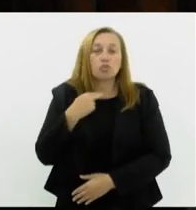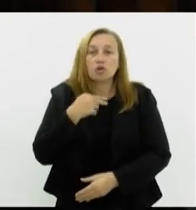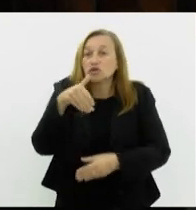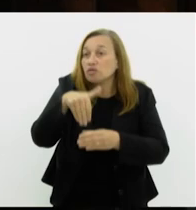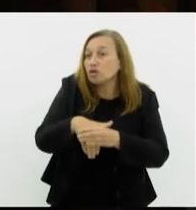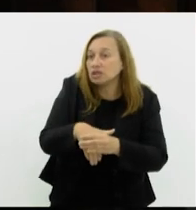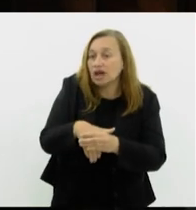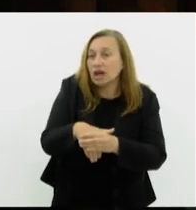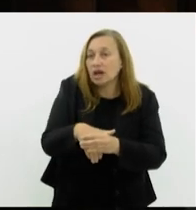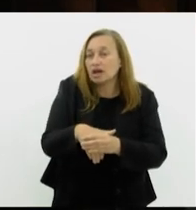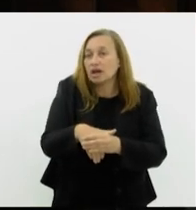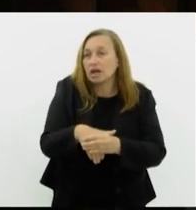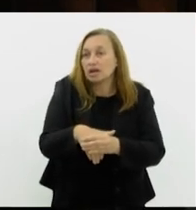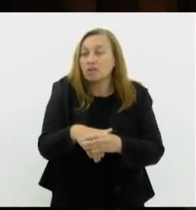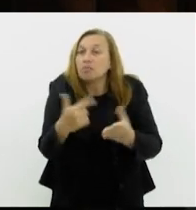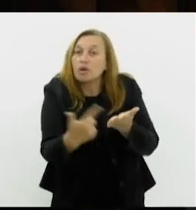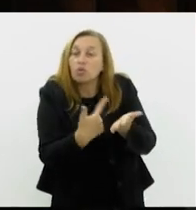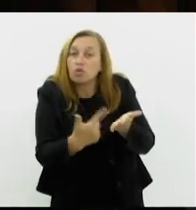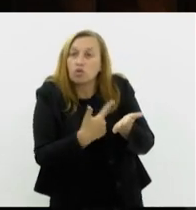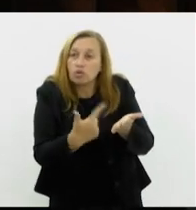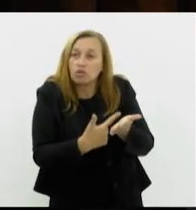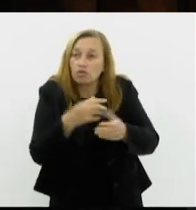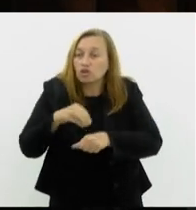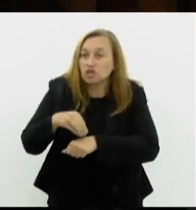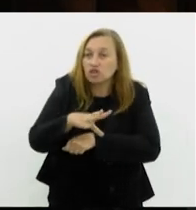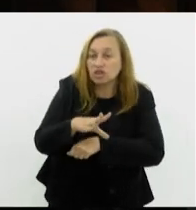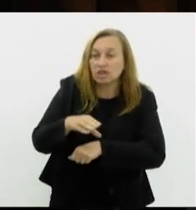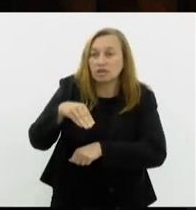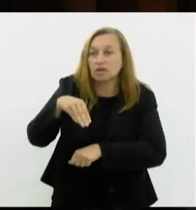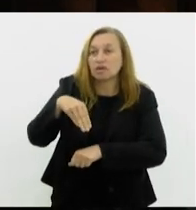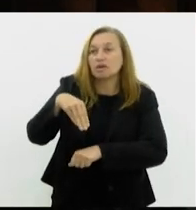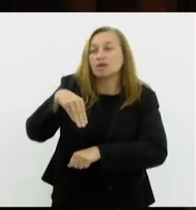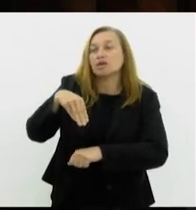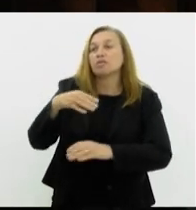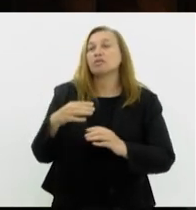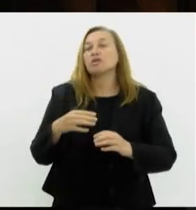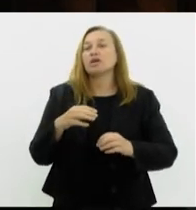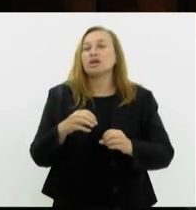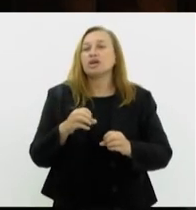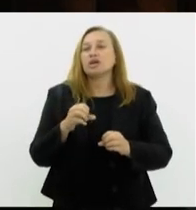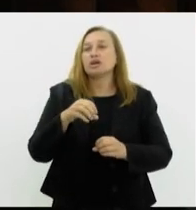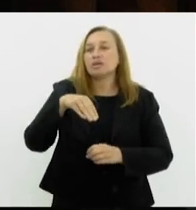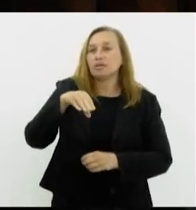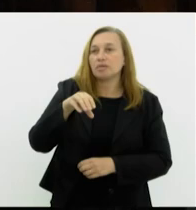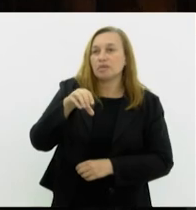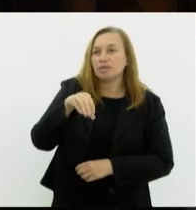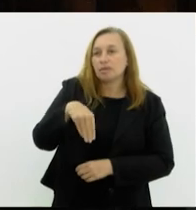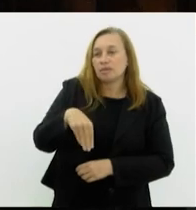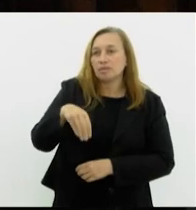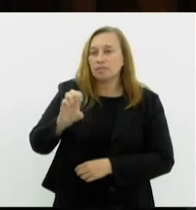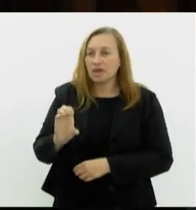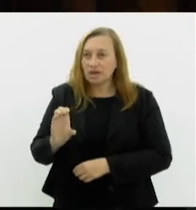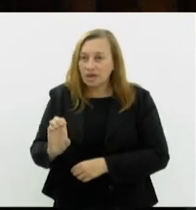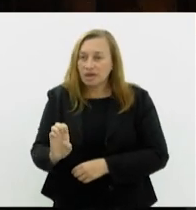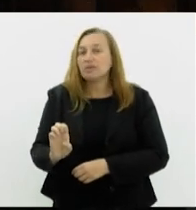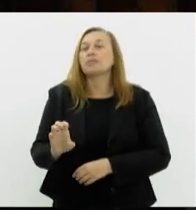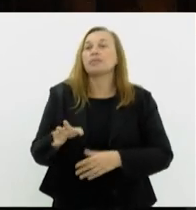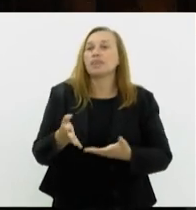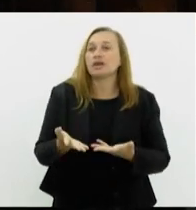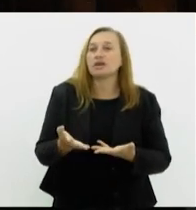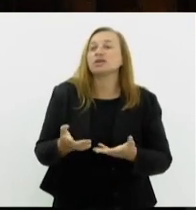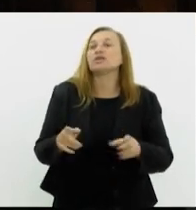conheço, que foi indicada pelo Ministério da Educação e que já recebeu prêmios da literatura brasileira.